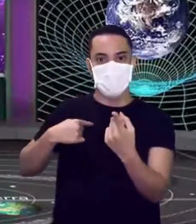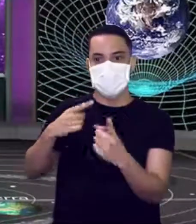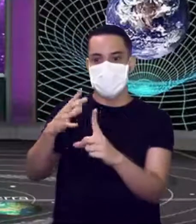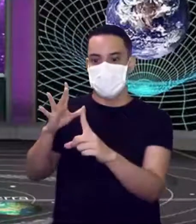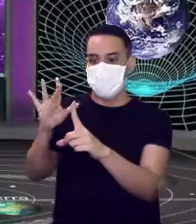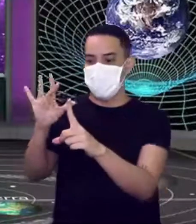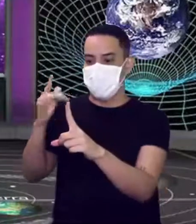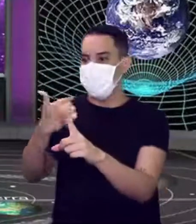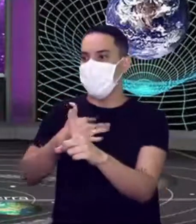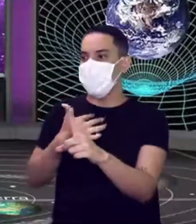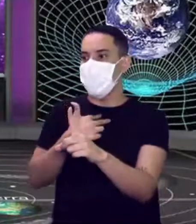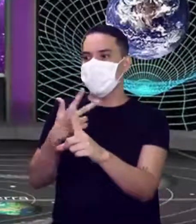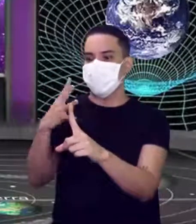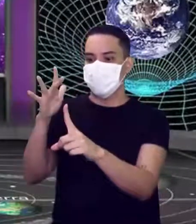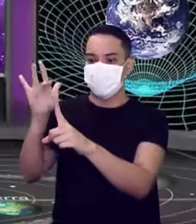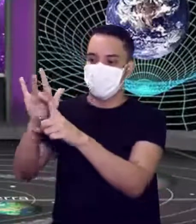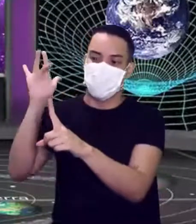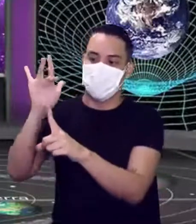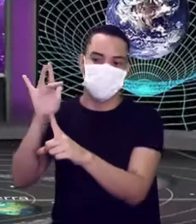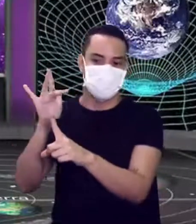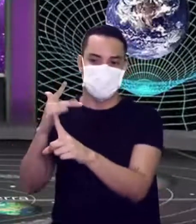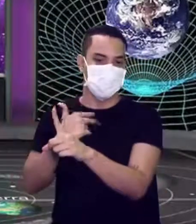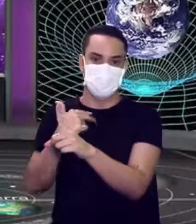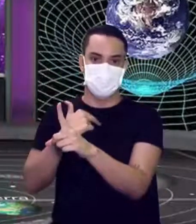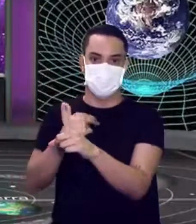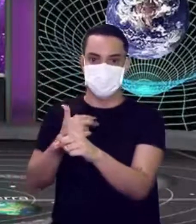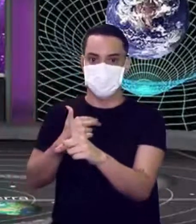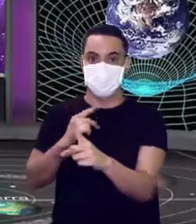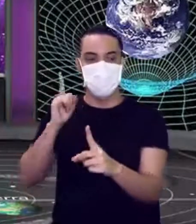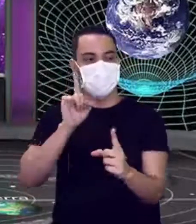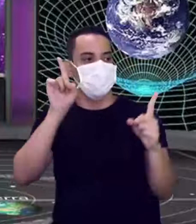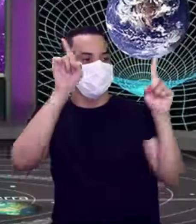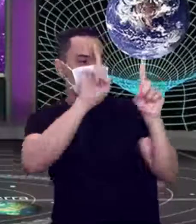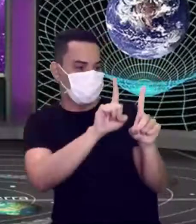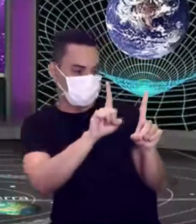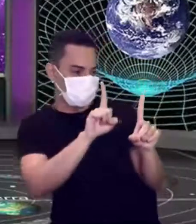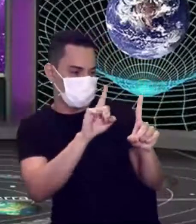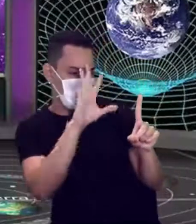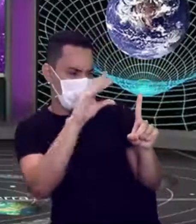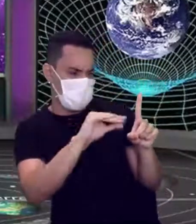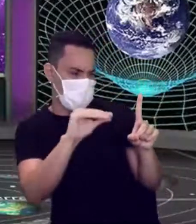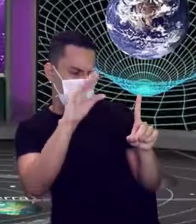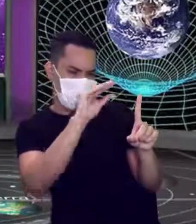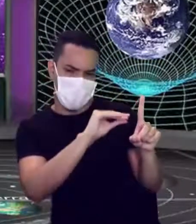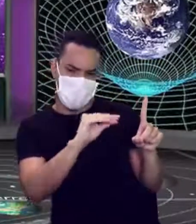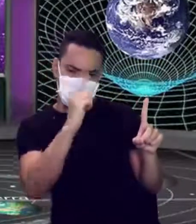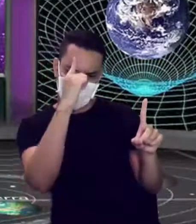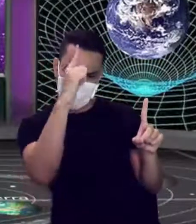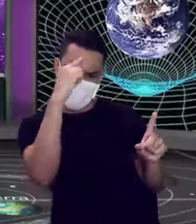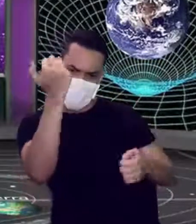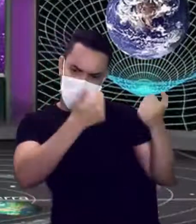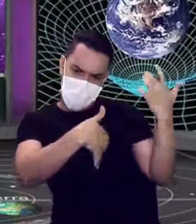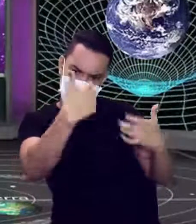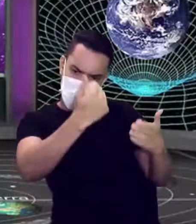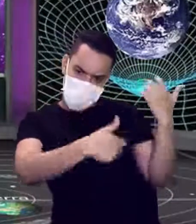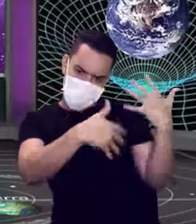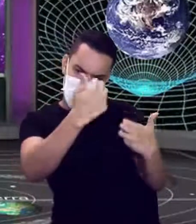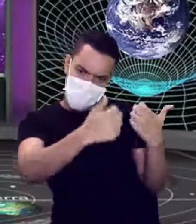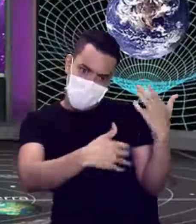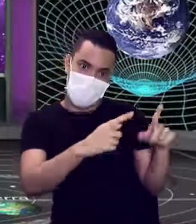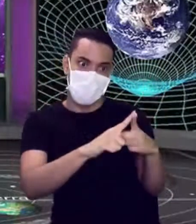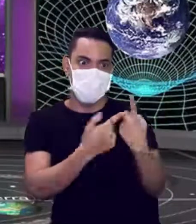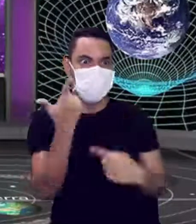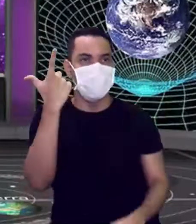nessa pessoa, certo? Então, você vai aproximar dessa pessoa com uma ideia, você não toca, você vai